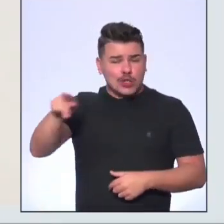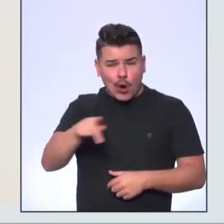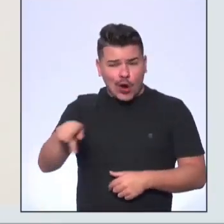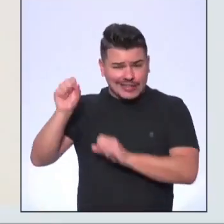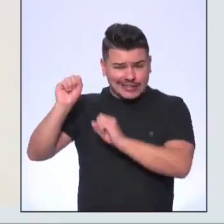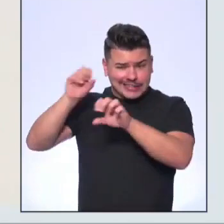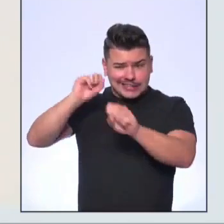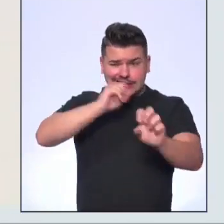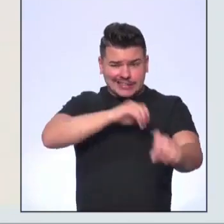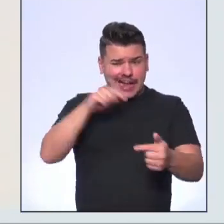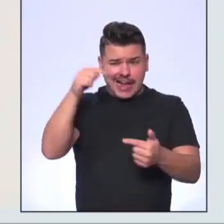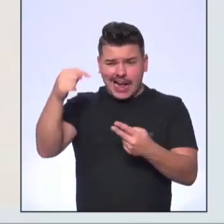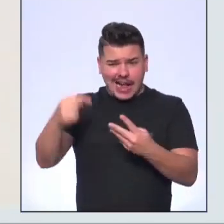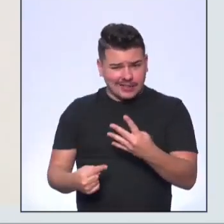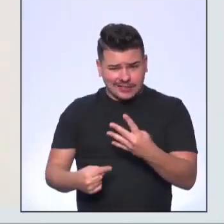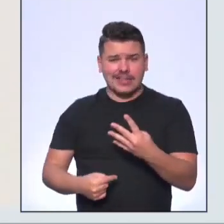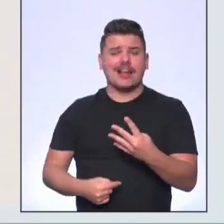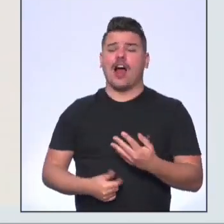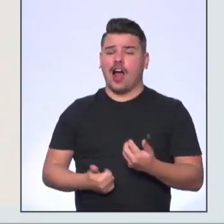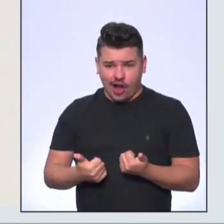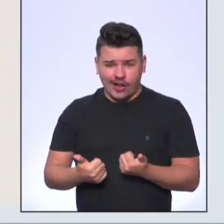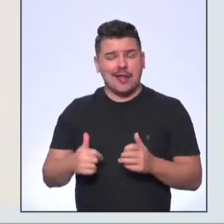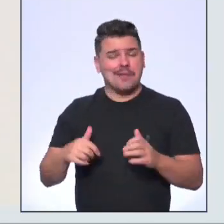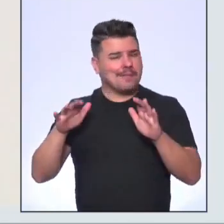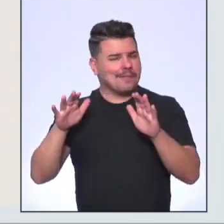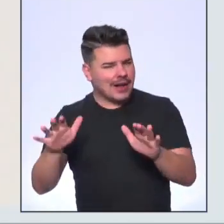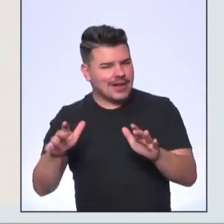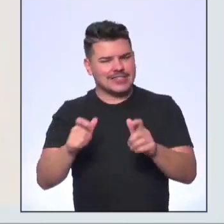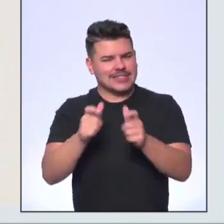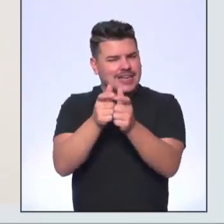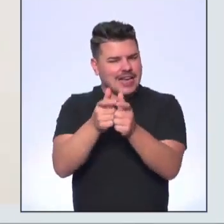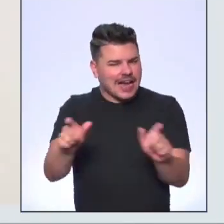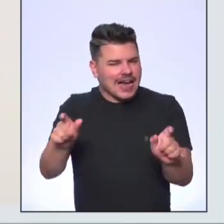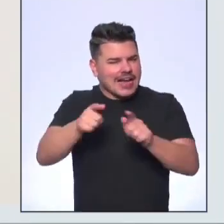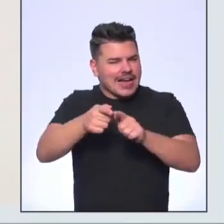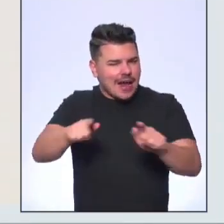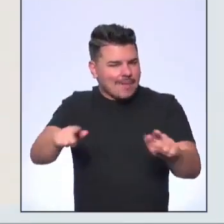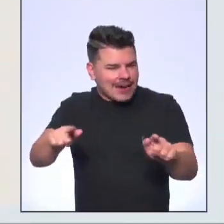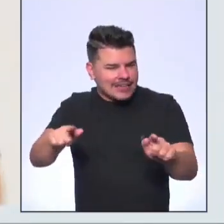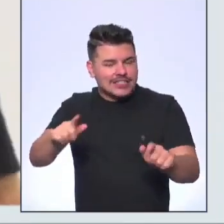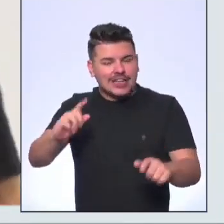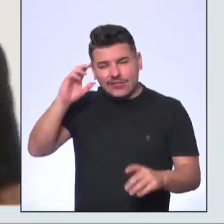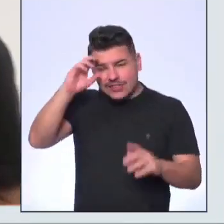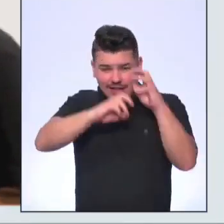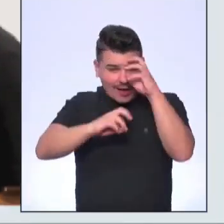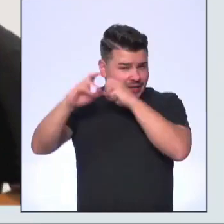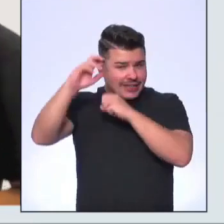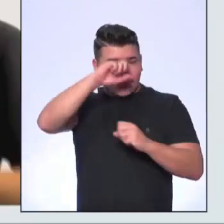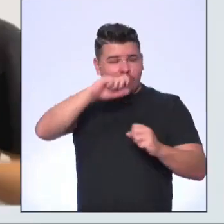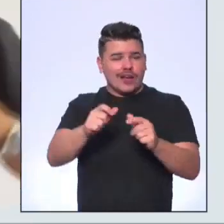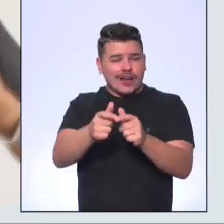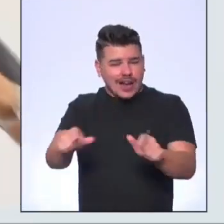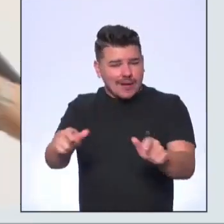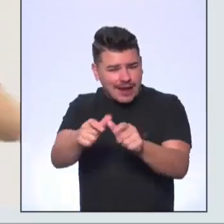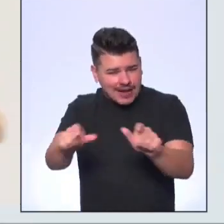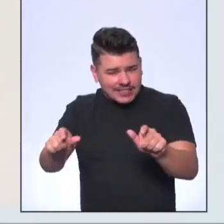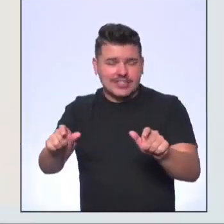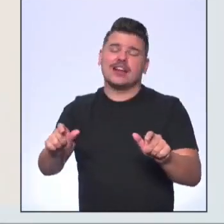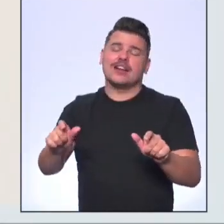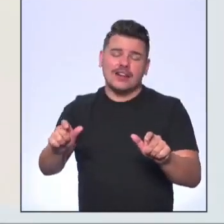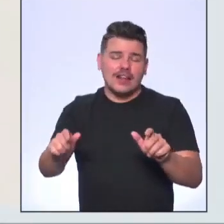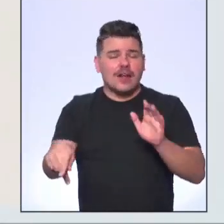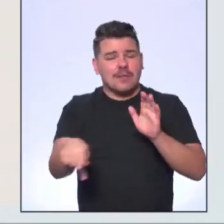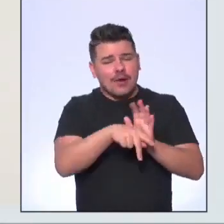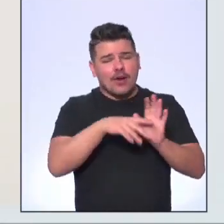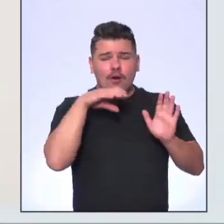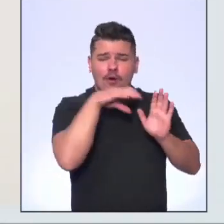certo? Só que gramática, quando você está aprendendo gramática, você está aprendendo os elementos básicos